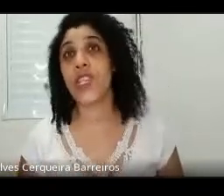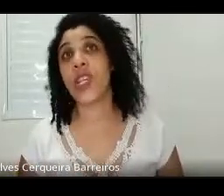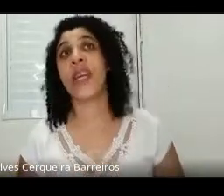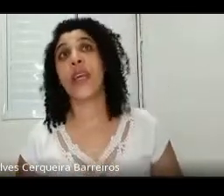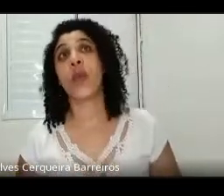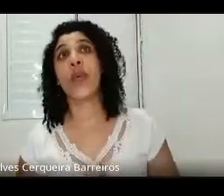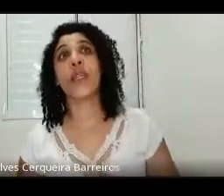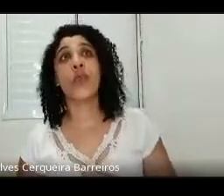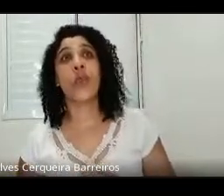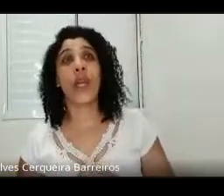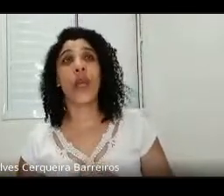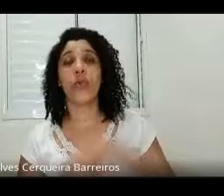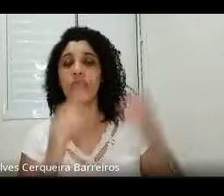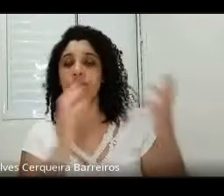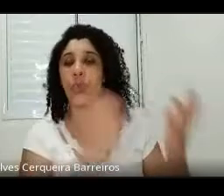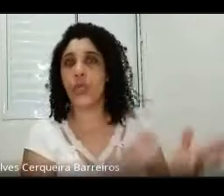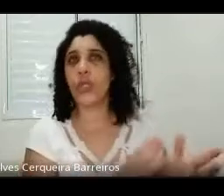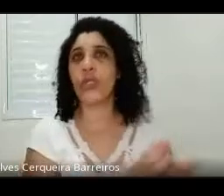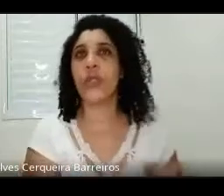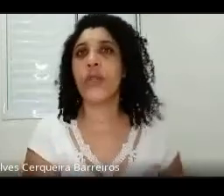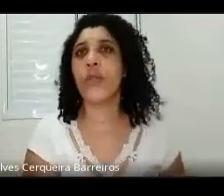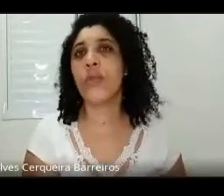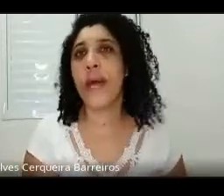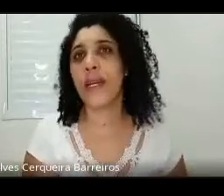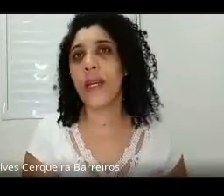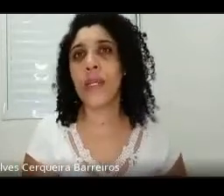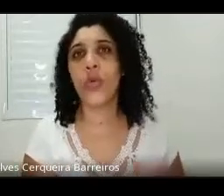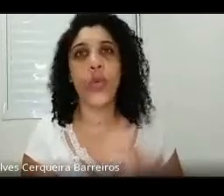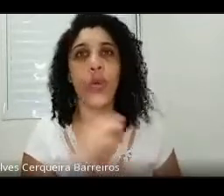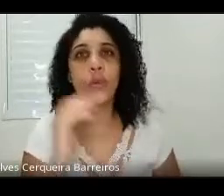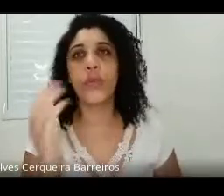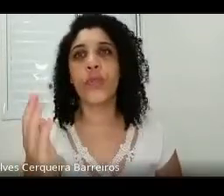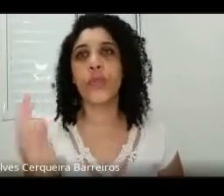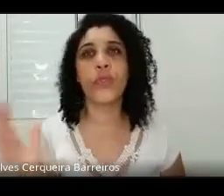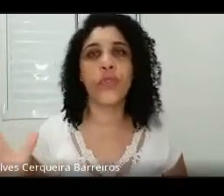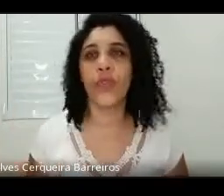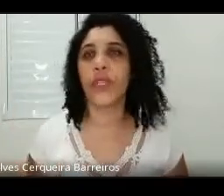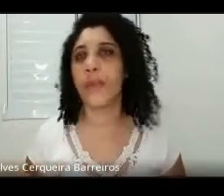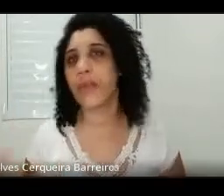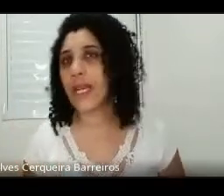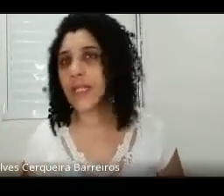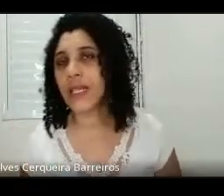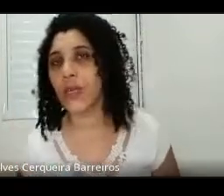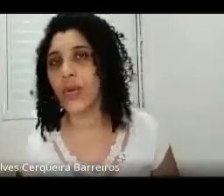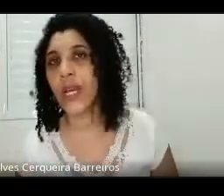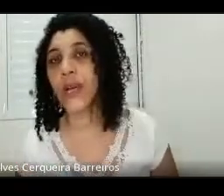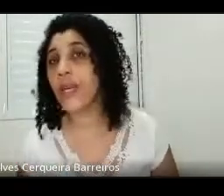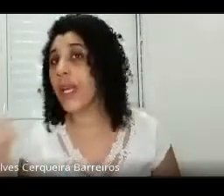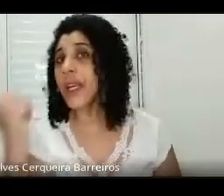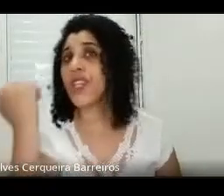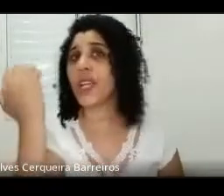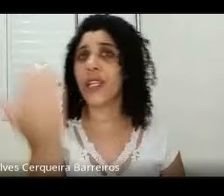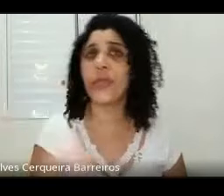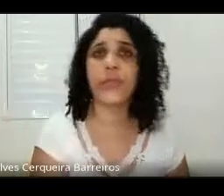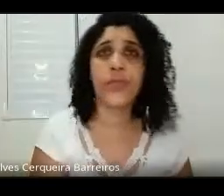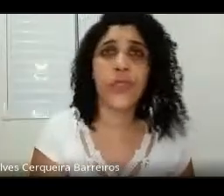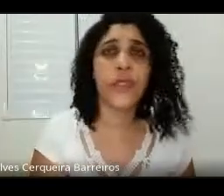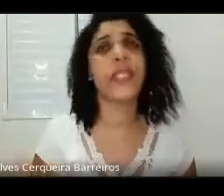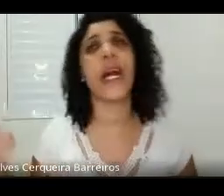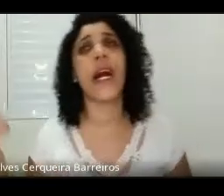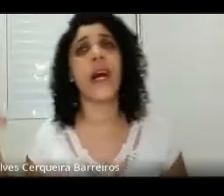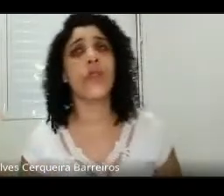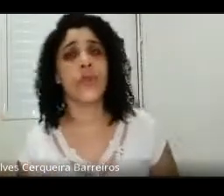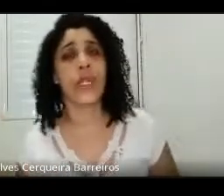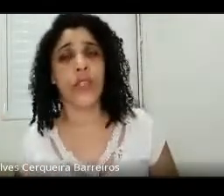Ou seja, quando eu mudo um parâmetro, eu mudo um fonema, no caso da língua oral, e já crio um